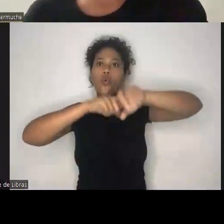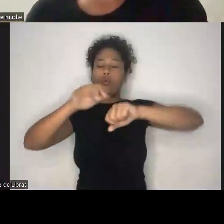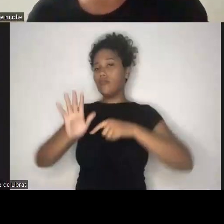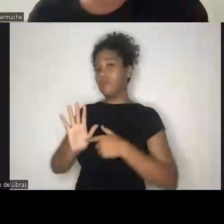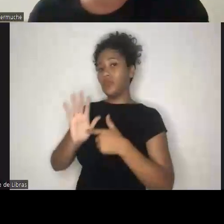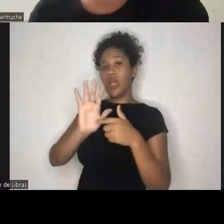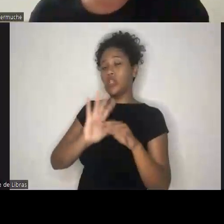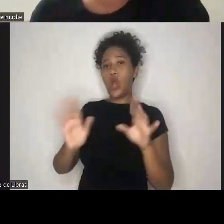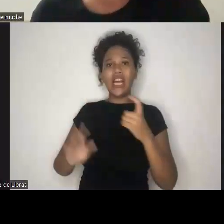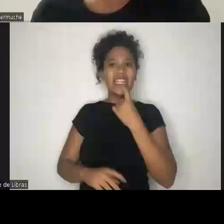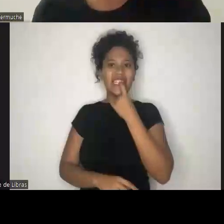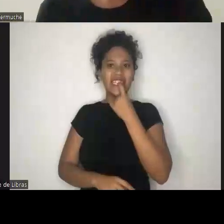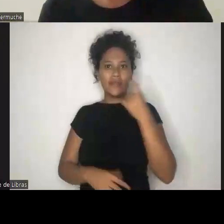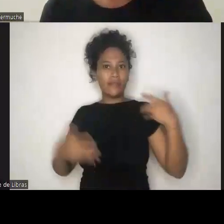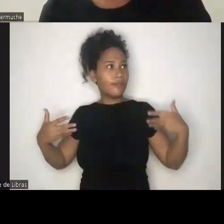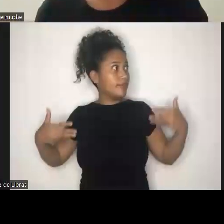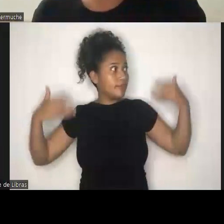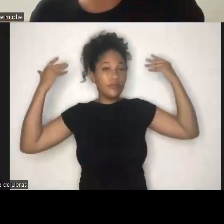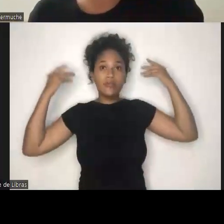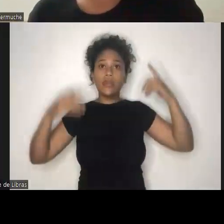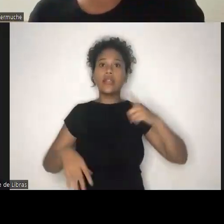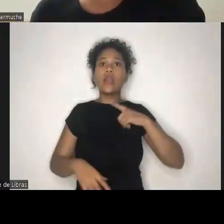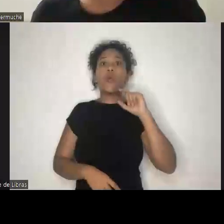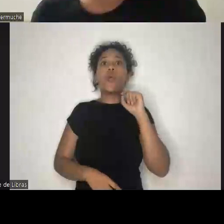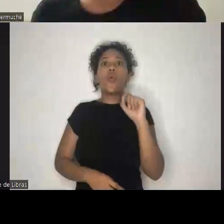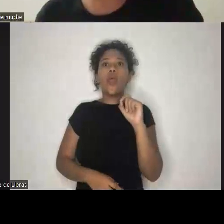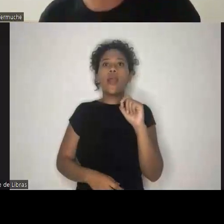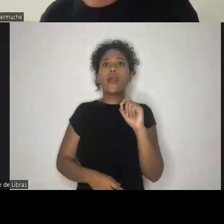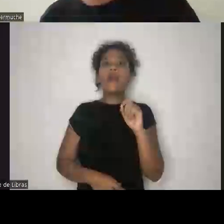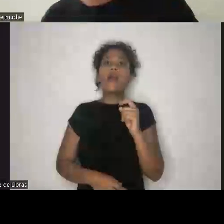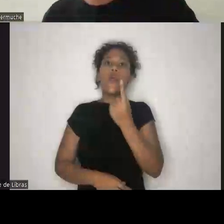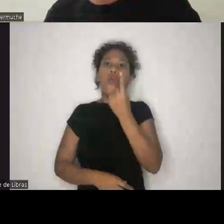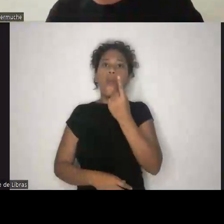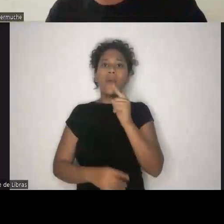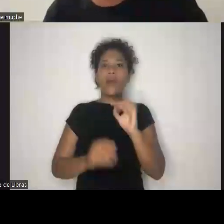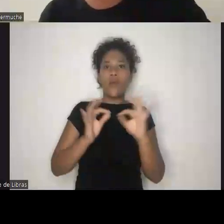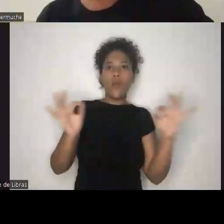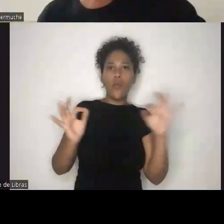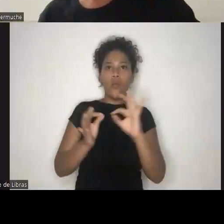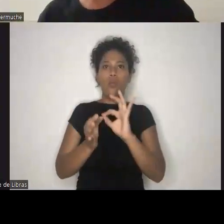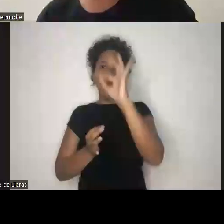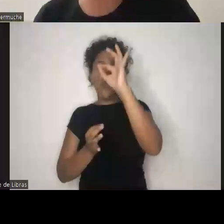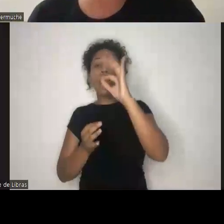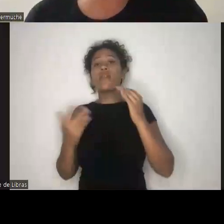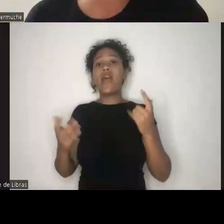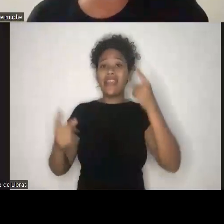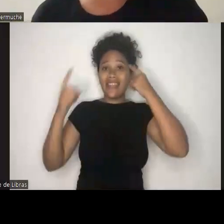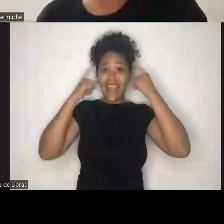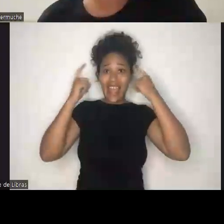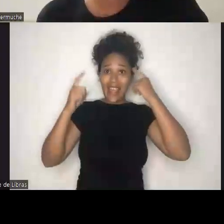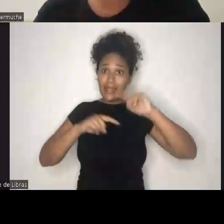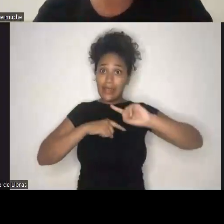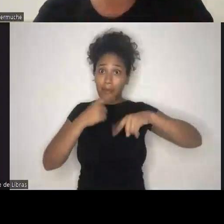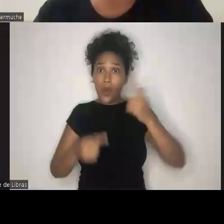esse plástico que tá aí atrás ele tem uma impressão com a escala um para um então todas essas ideias depois para elas